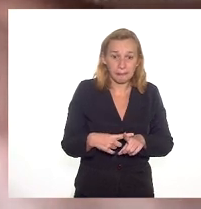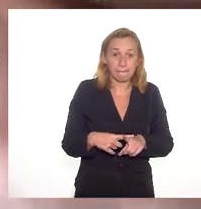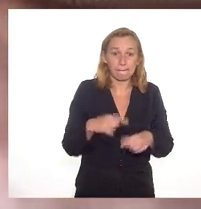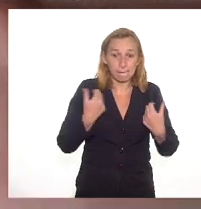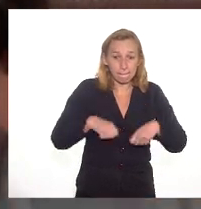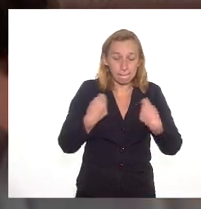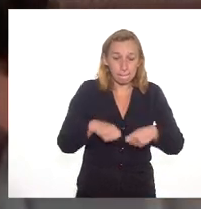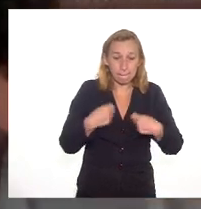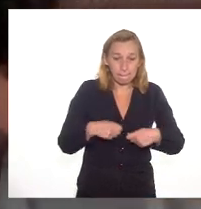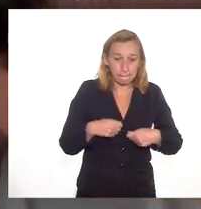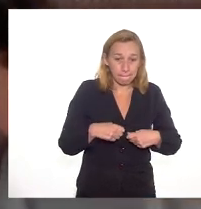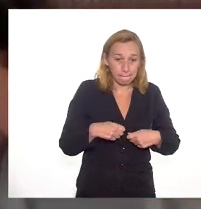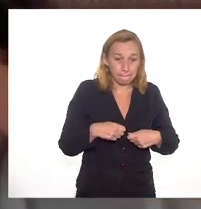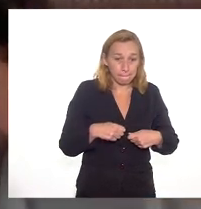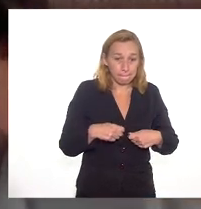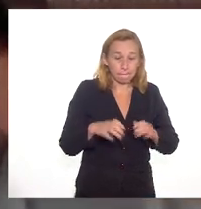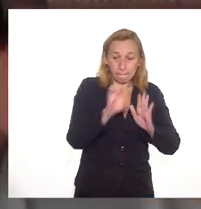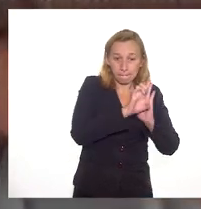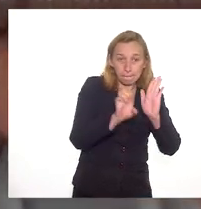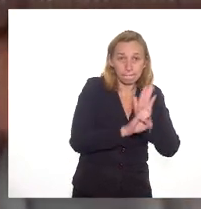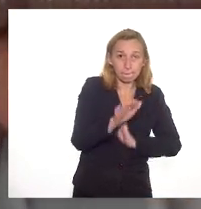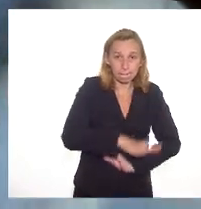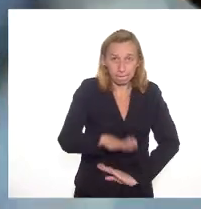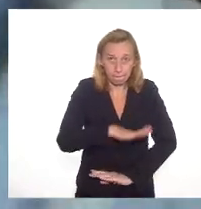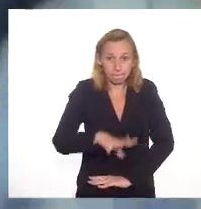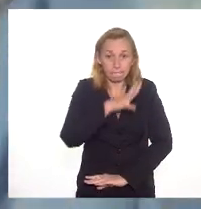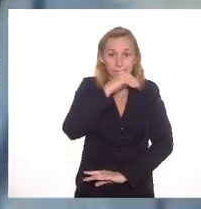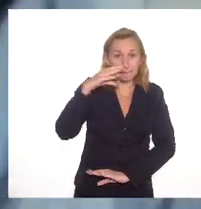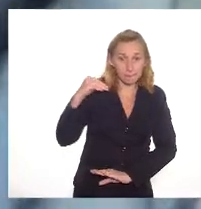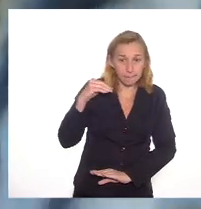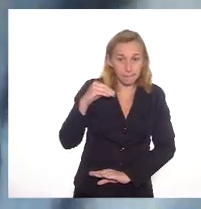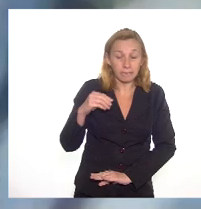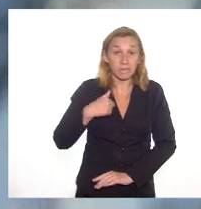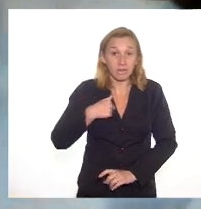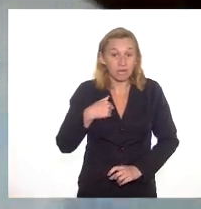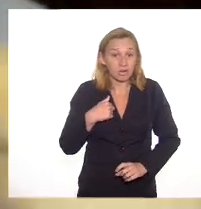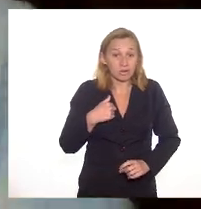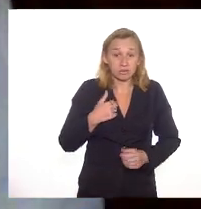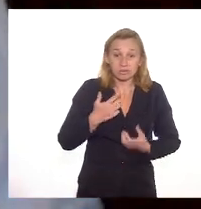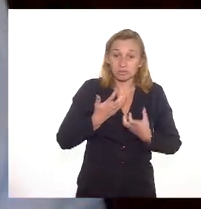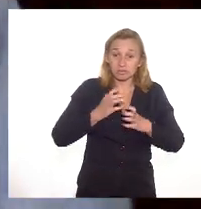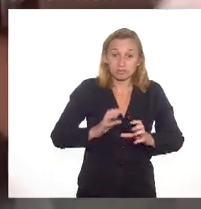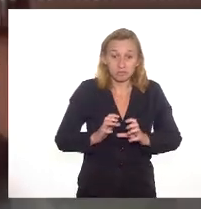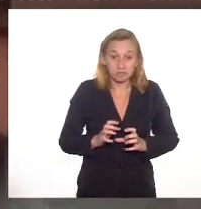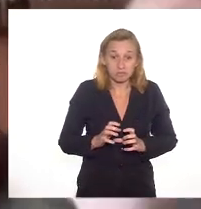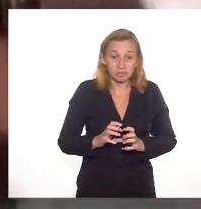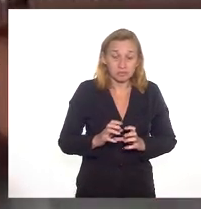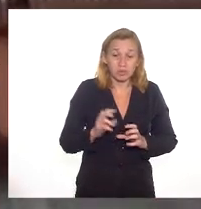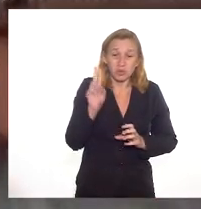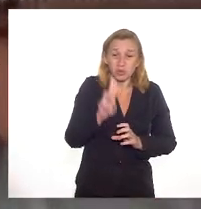a gente precisa consolidar o Estatuto da Criança e do Adolescente. Isso. Eu fico muito incomodada quando a gente fica usando, não vamos